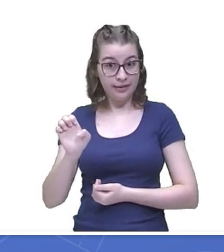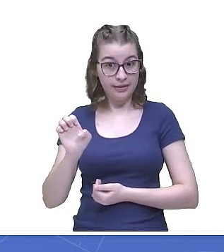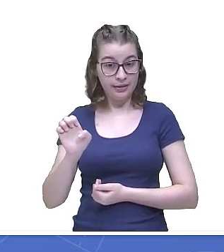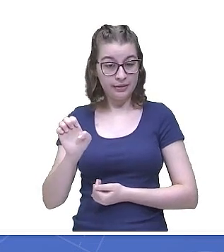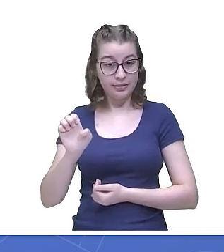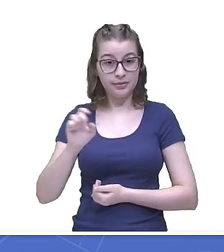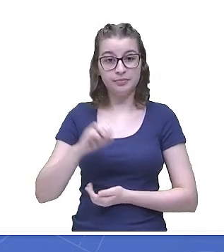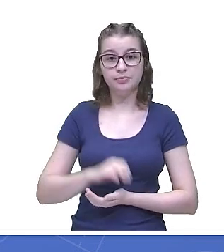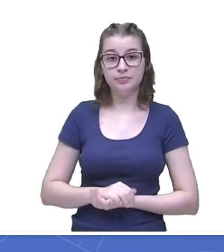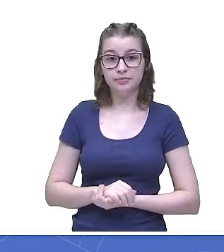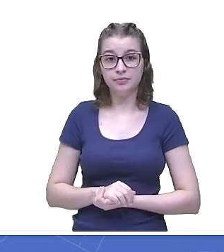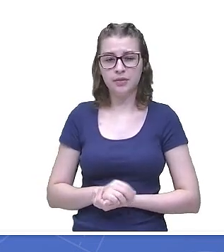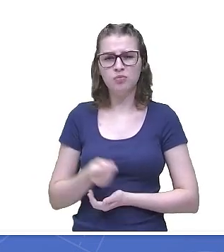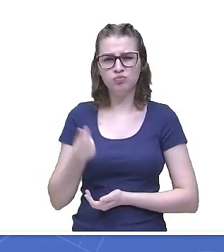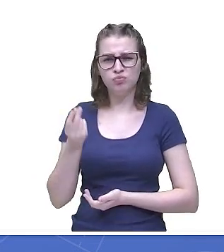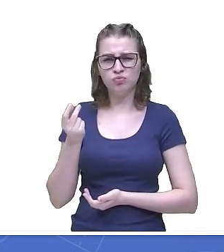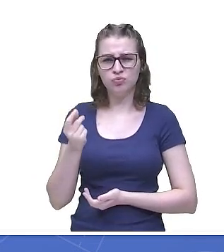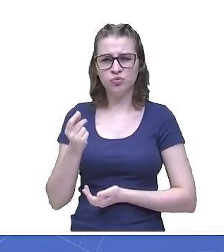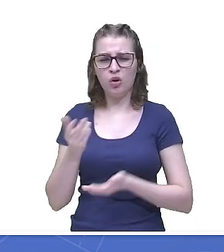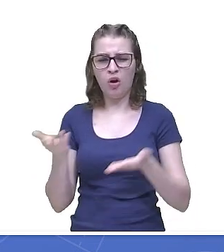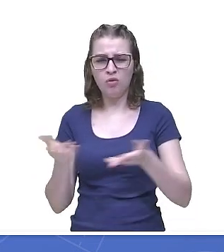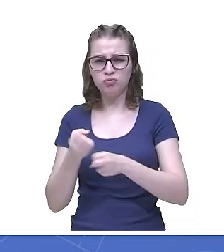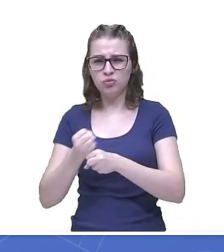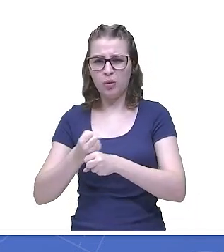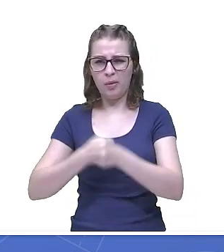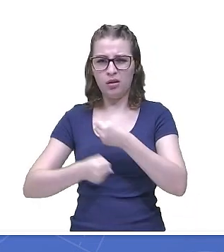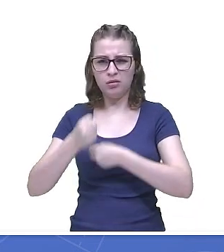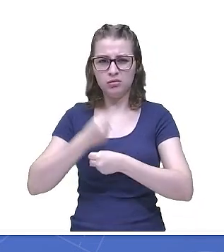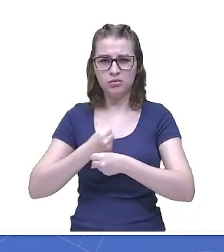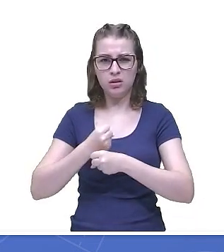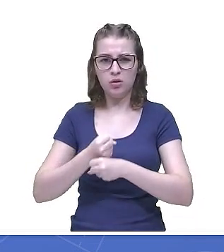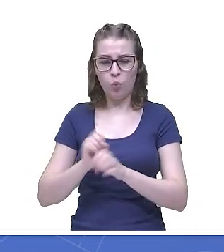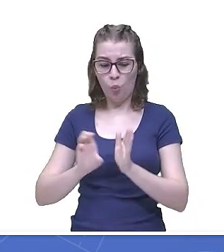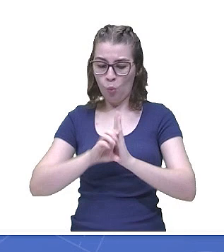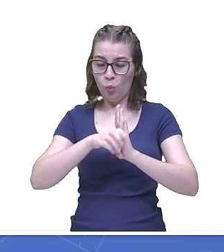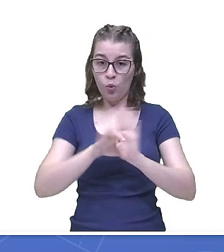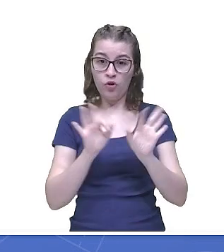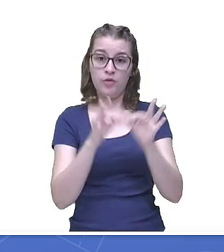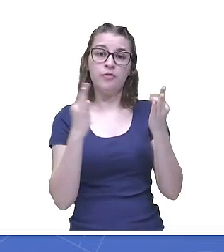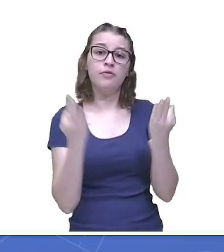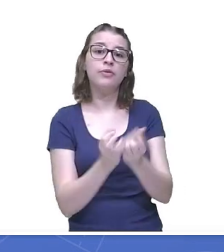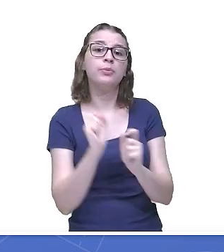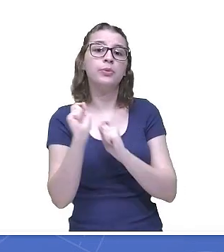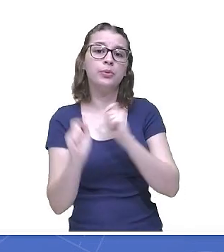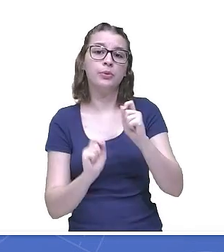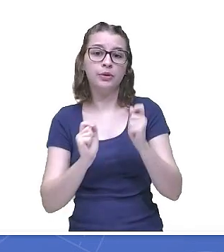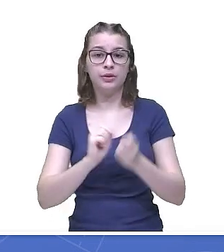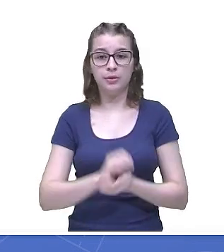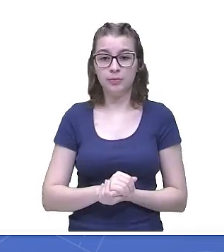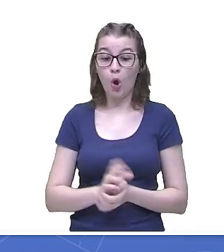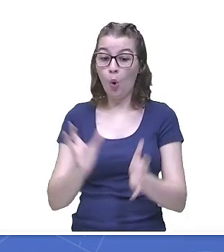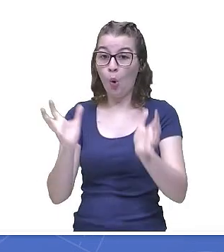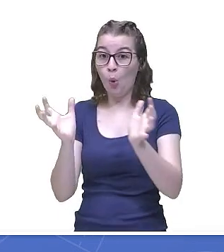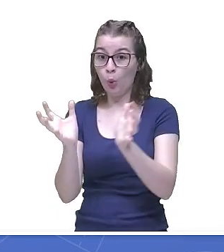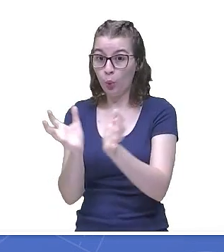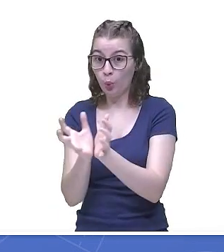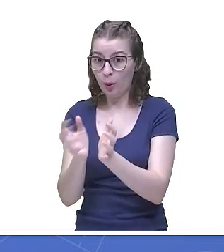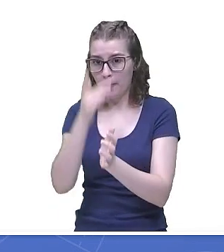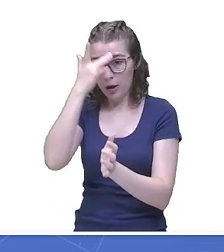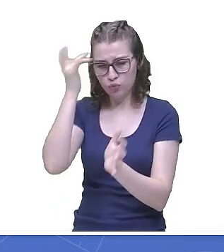IBGE, em seu último censo, define família como sendo um grupo de